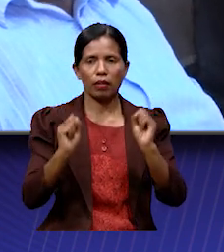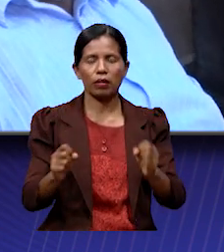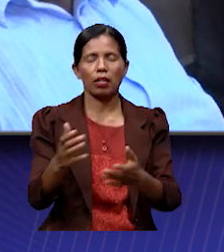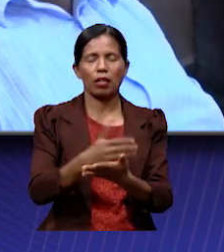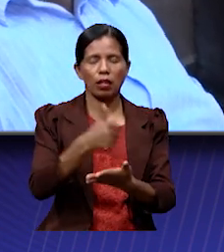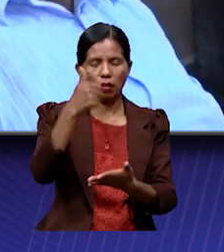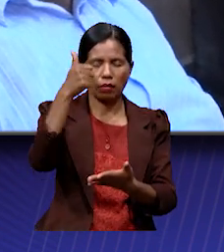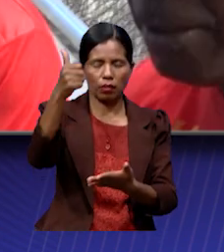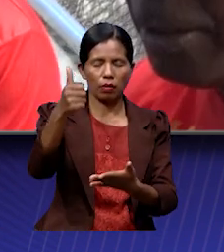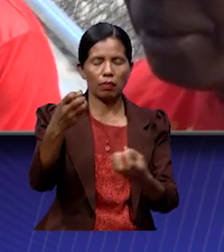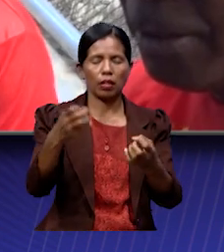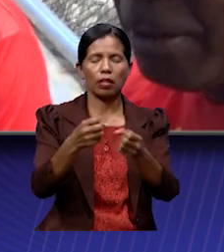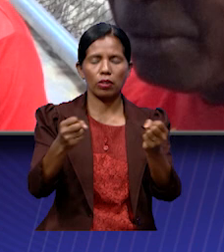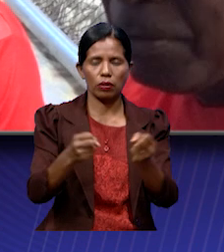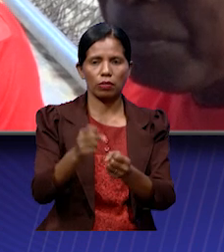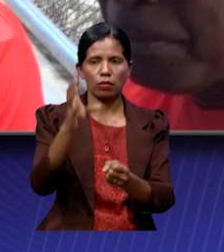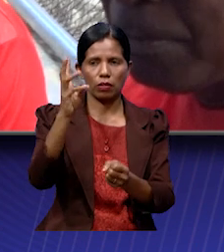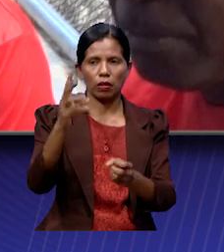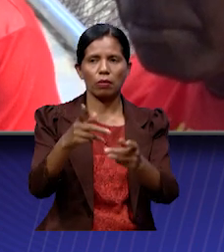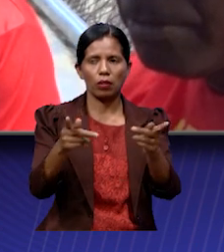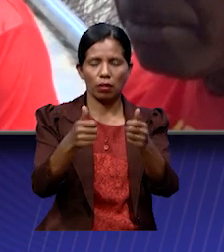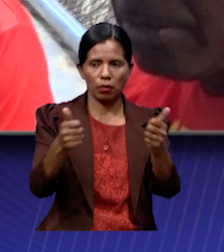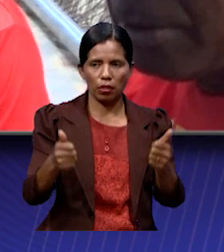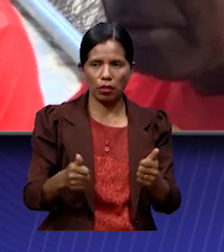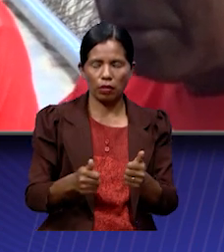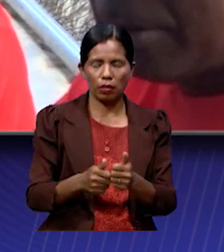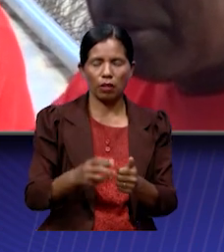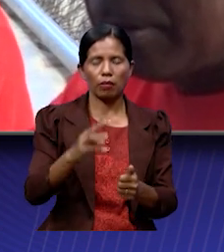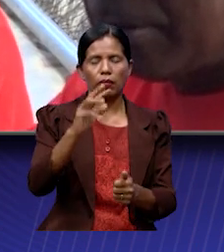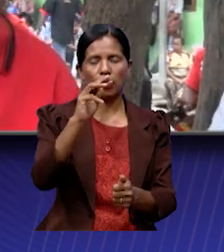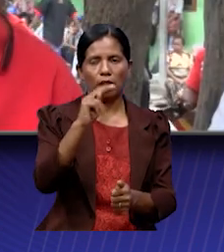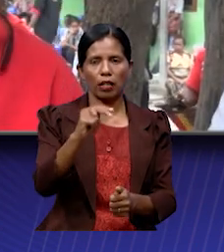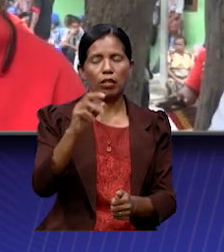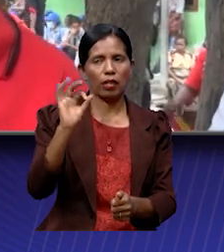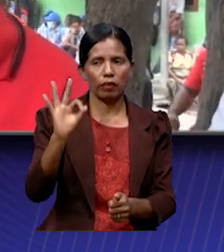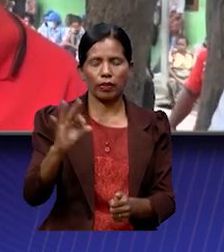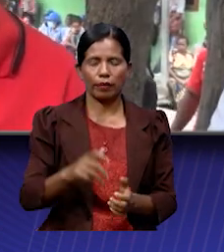manang maioria suku NEM e posto administrativo na infeto. O Fretilin,